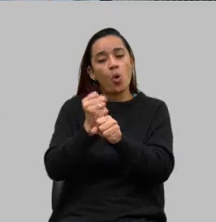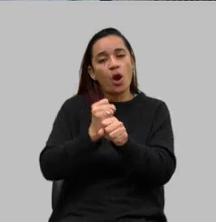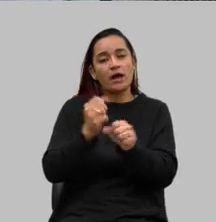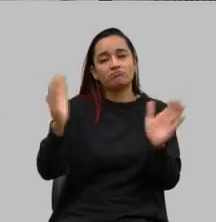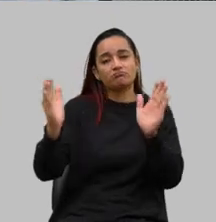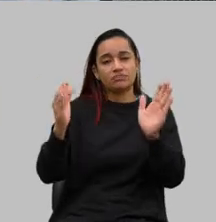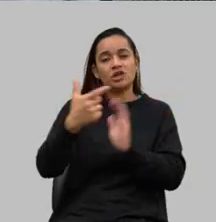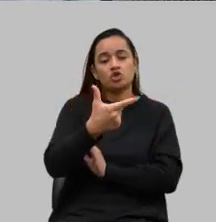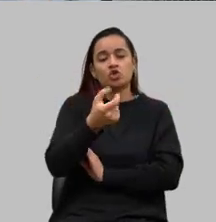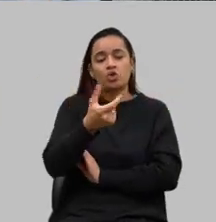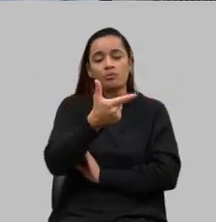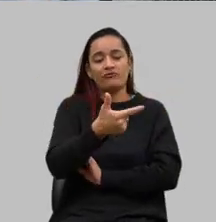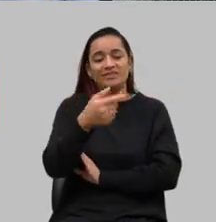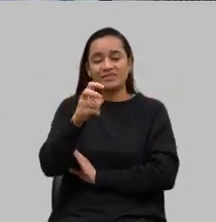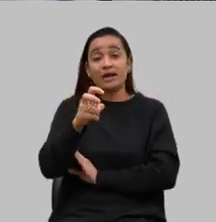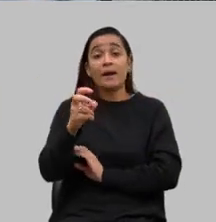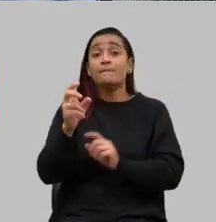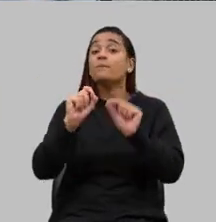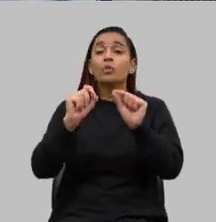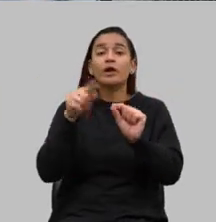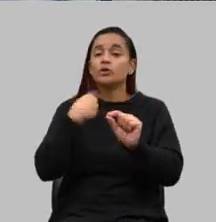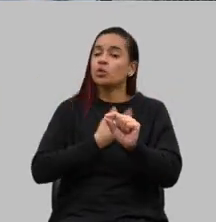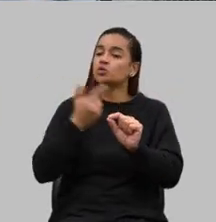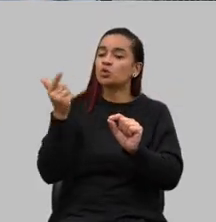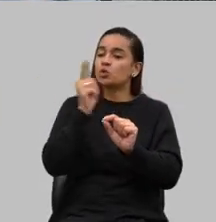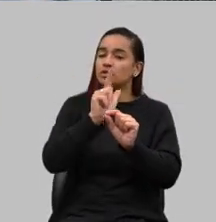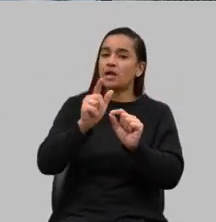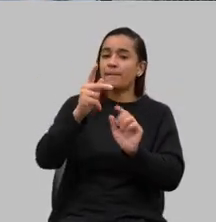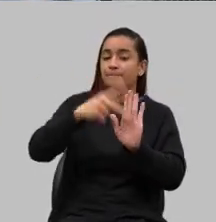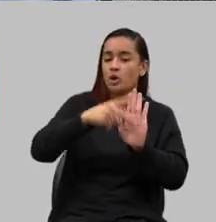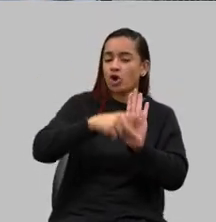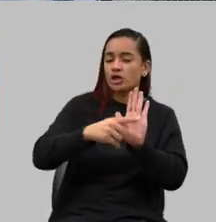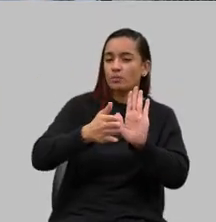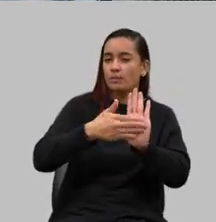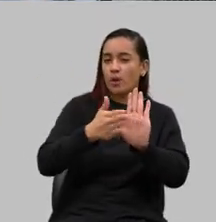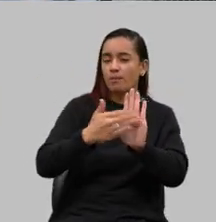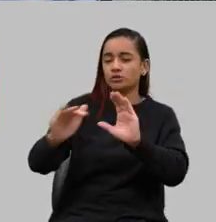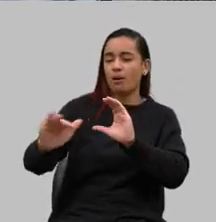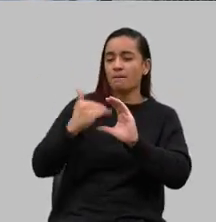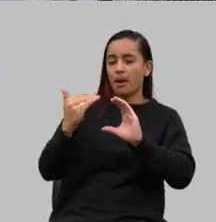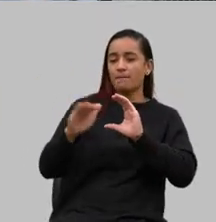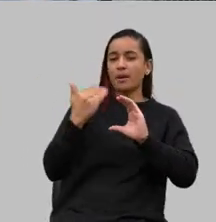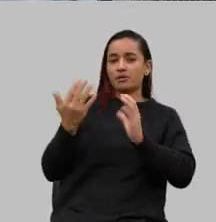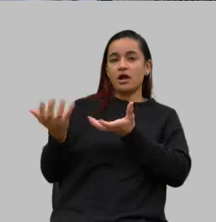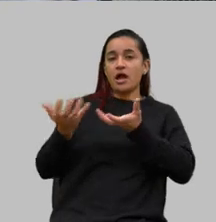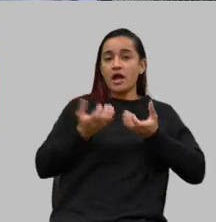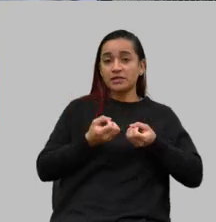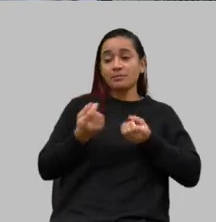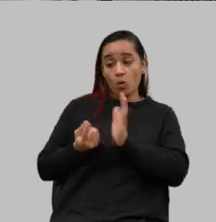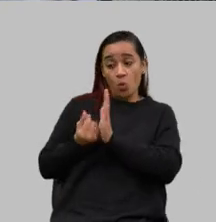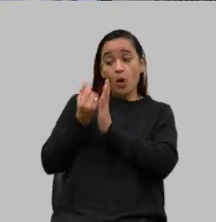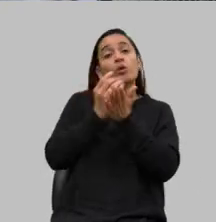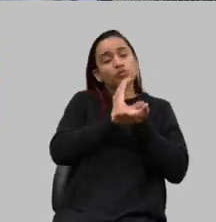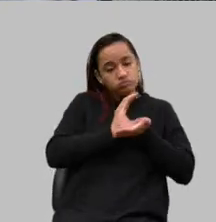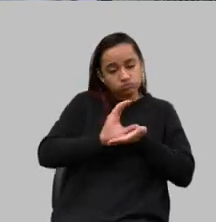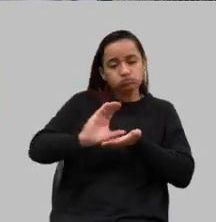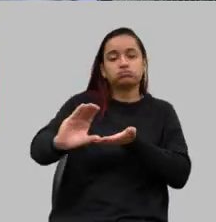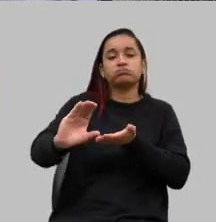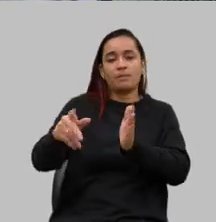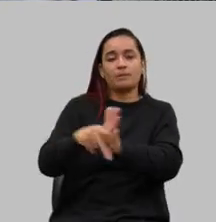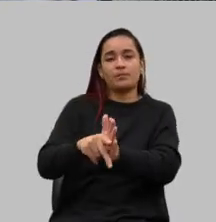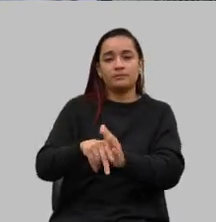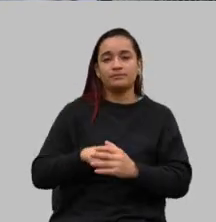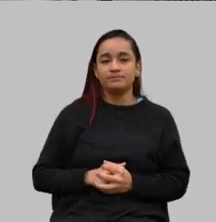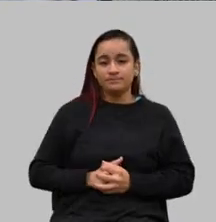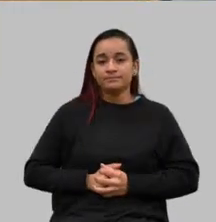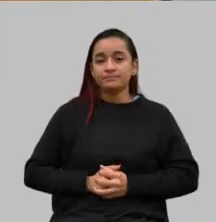gente possa receber propostas de novos projetos e investir esses recursos do Fundo de recursos